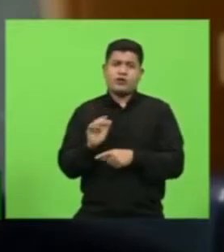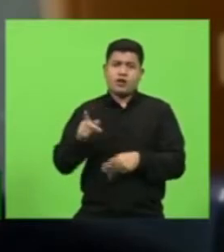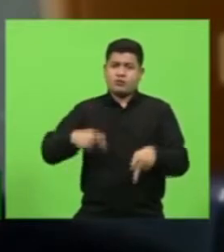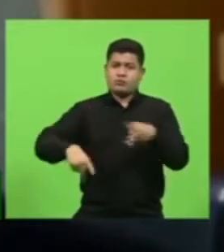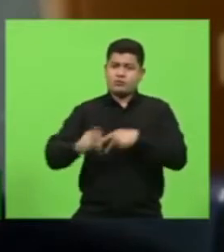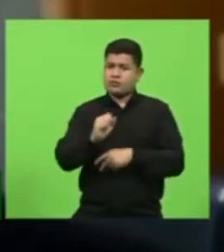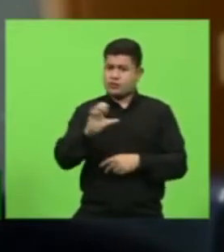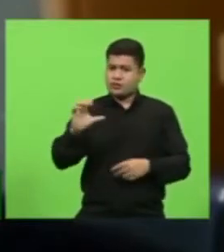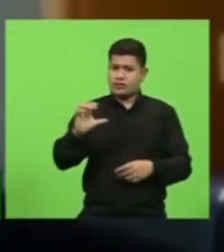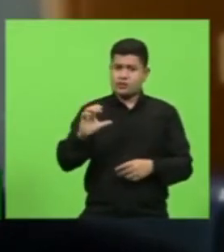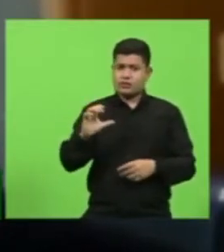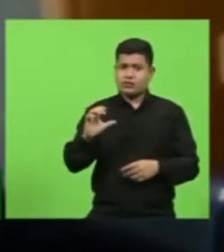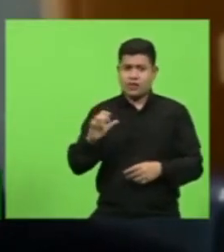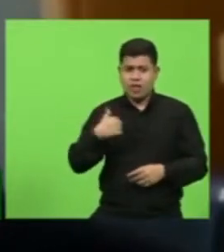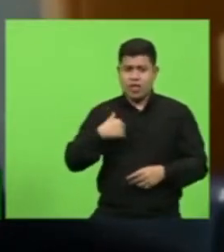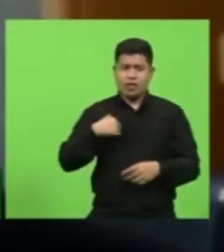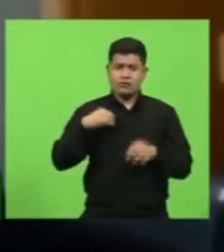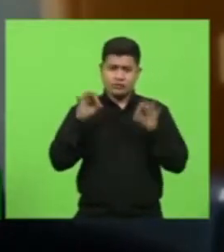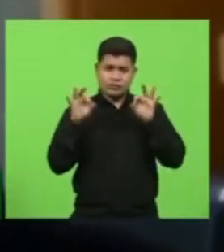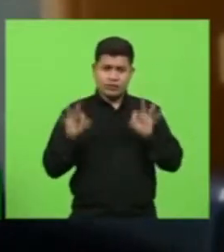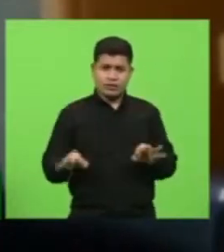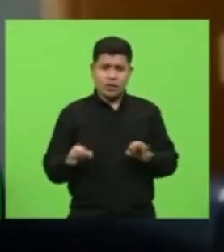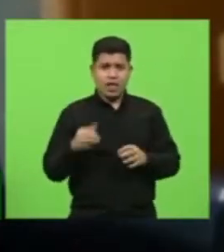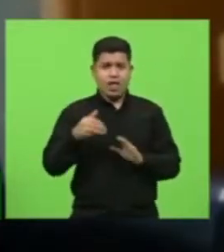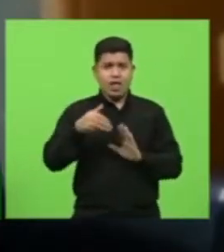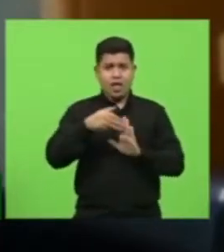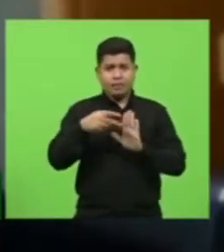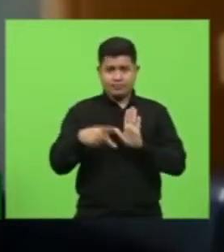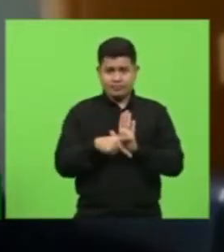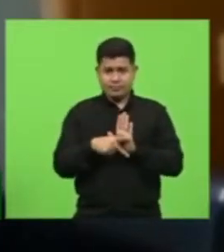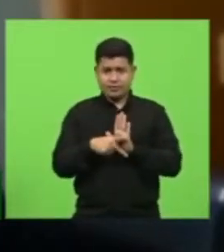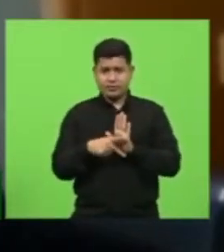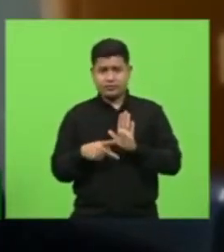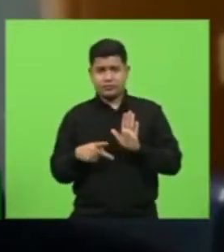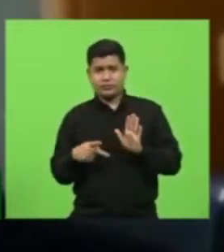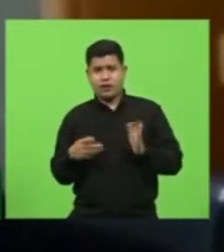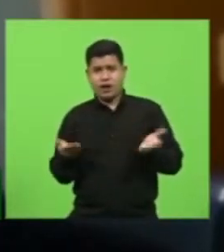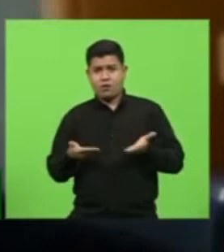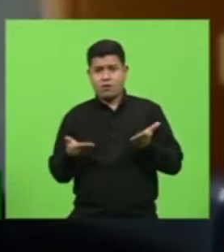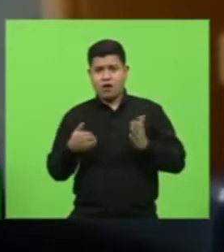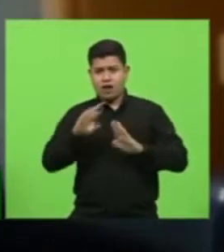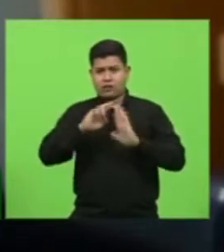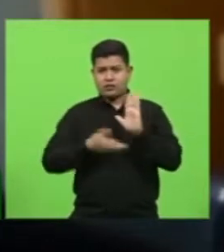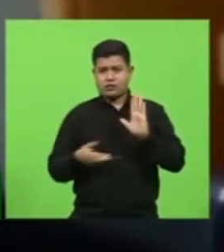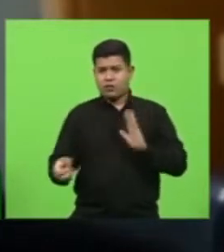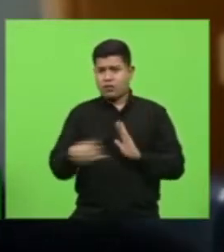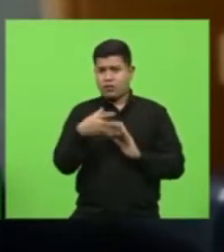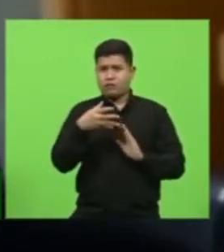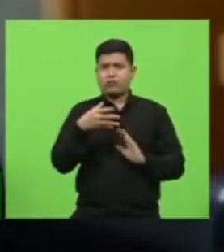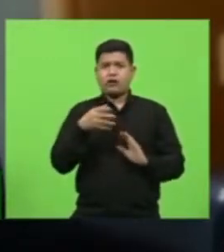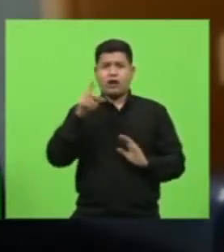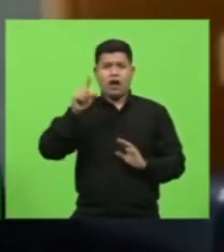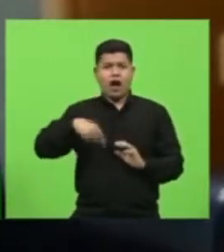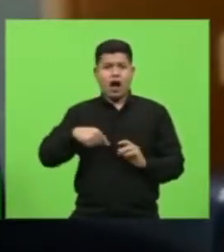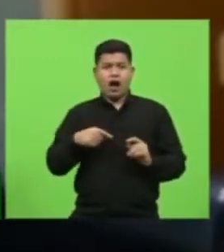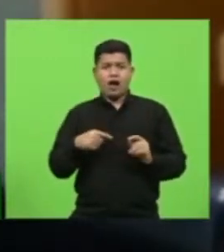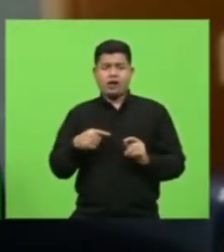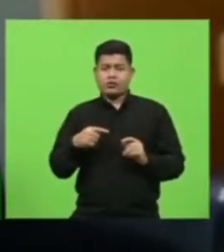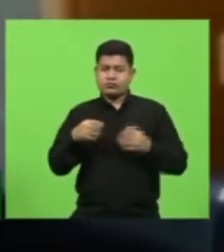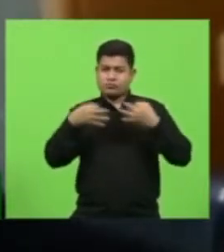tenho certeza que essa MP, com essa nova redação, ela é uma MP